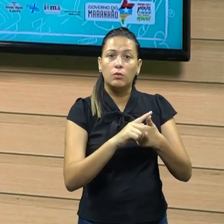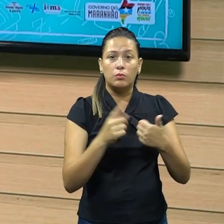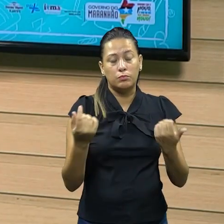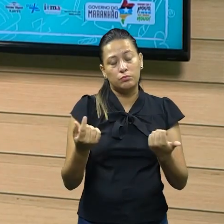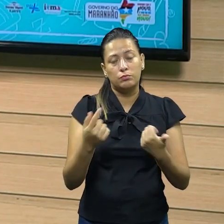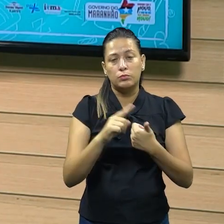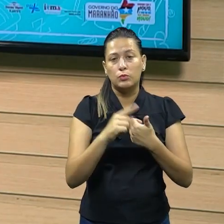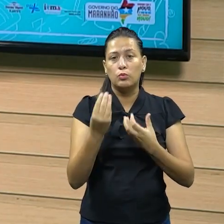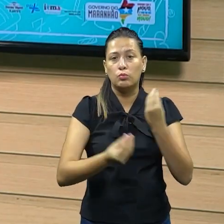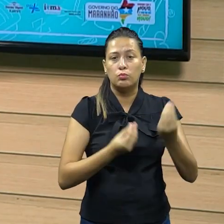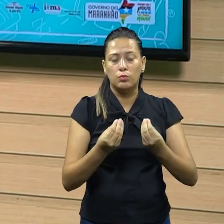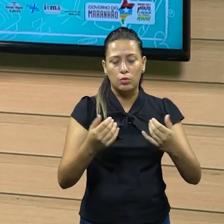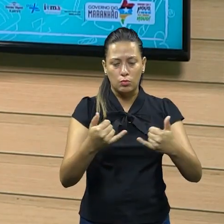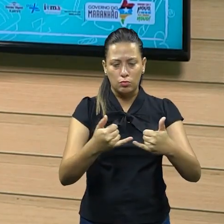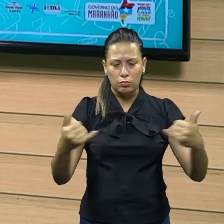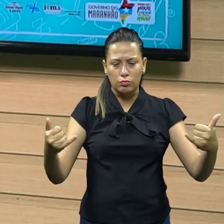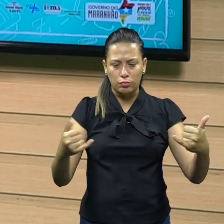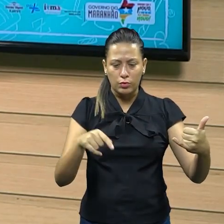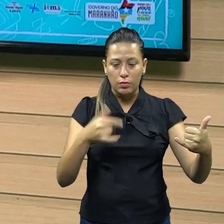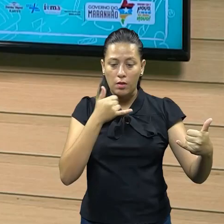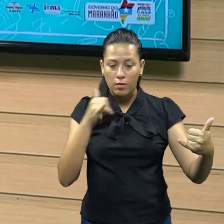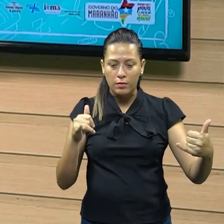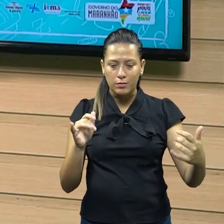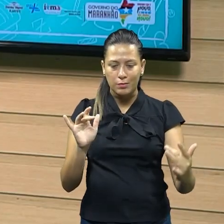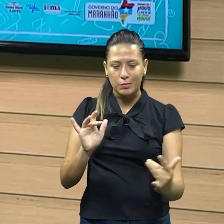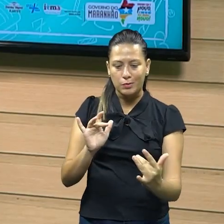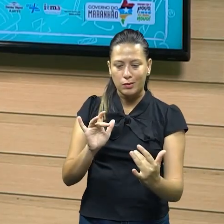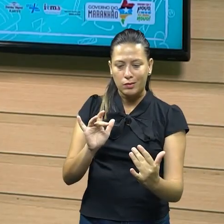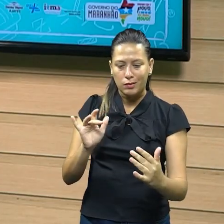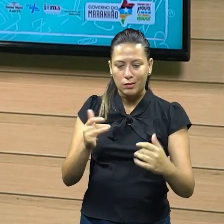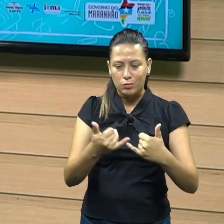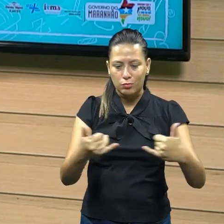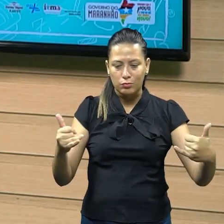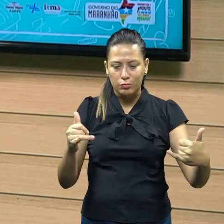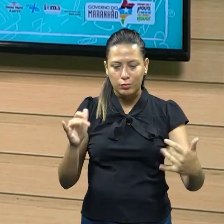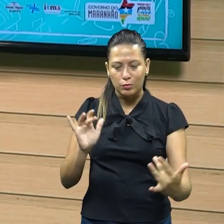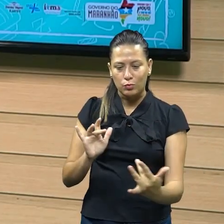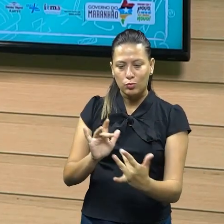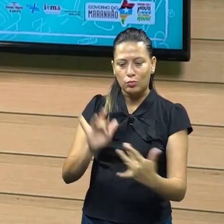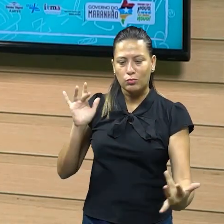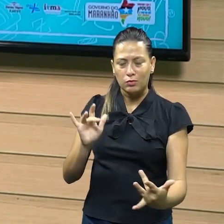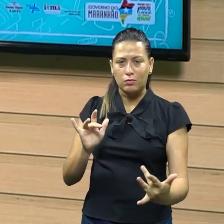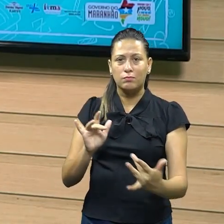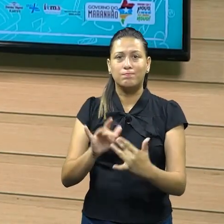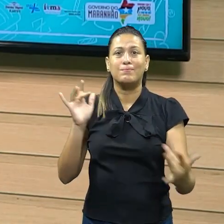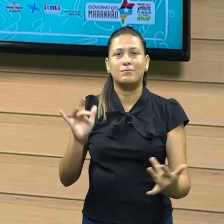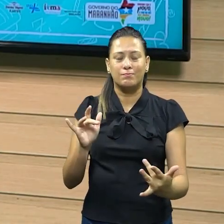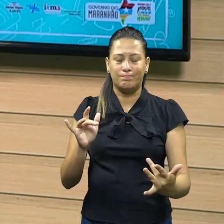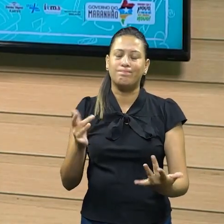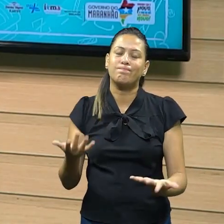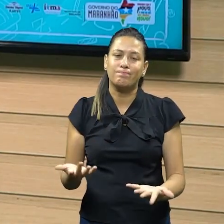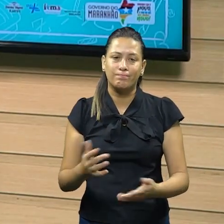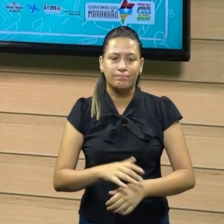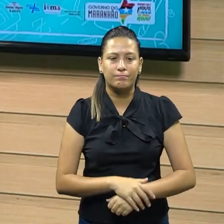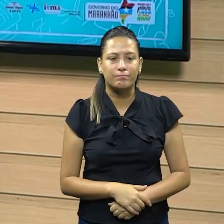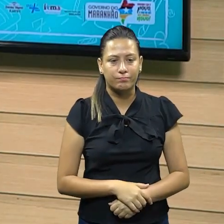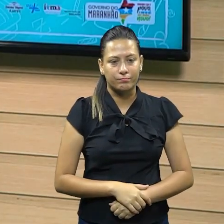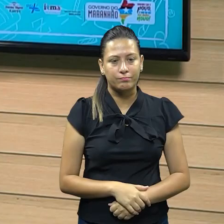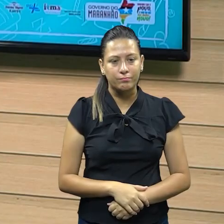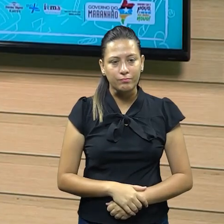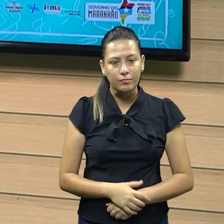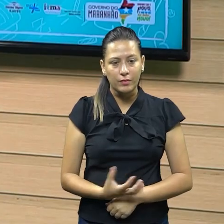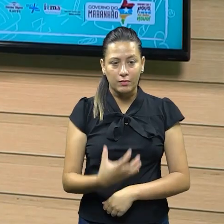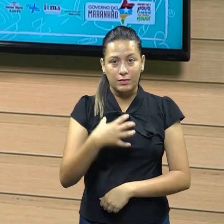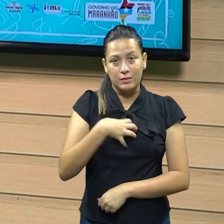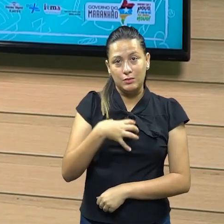fio energizado, a pessoa toca, dependendo da voltagem que vai passar ali, da corrente que vai passar ali, além do choque